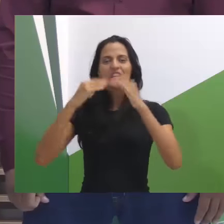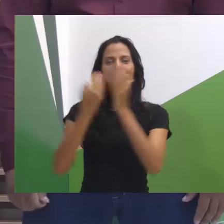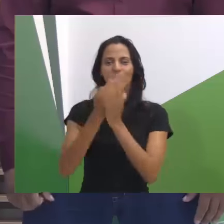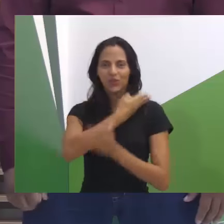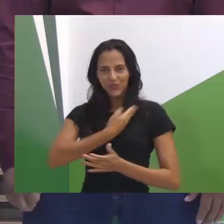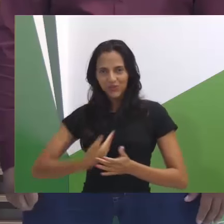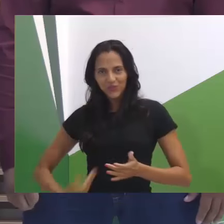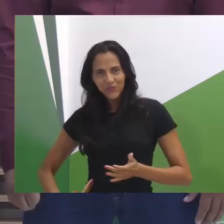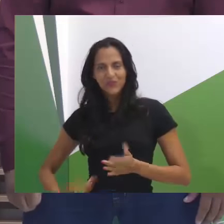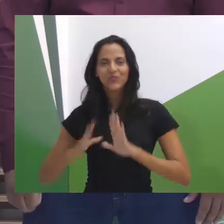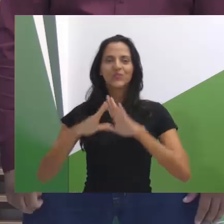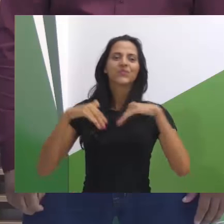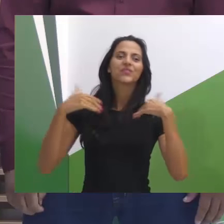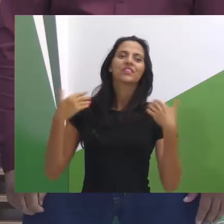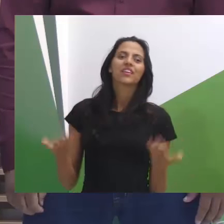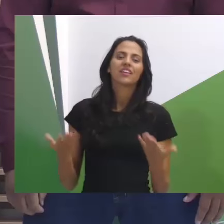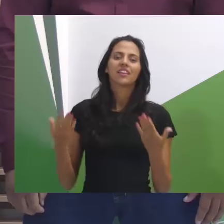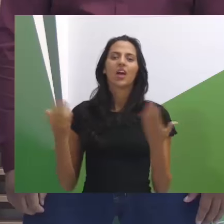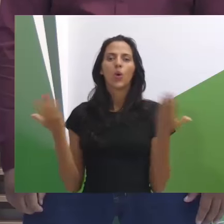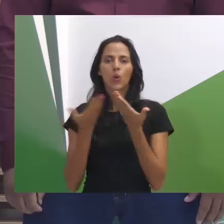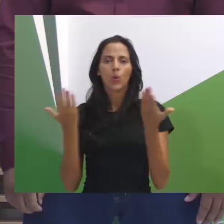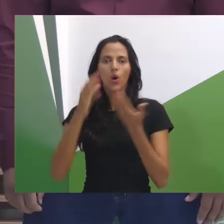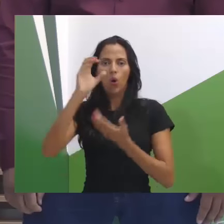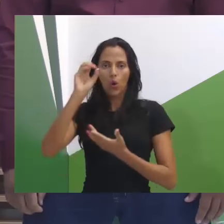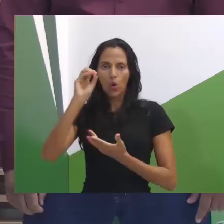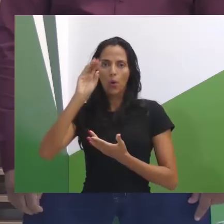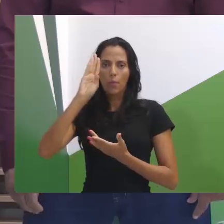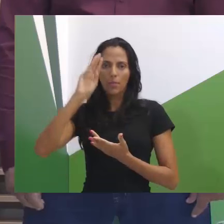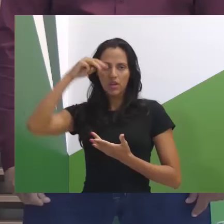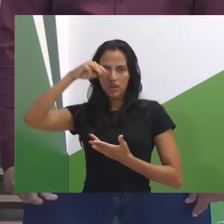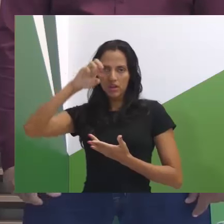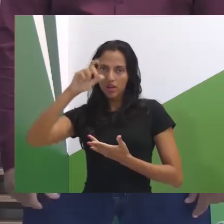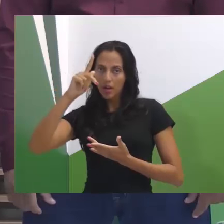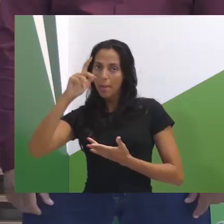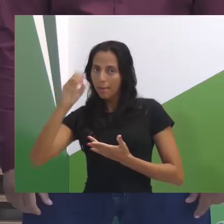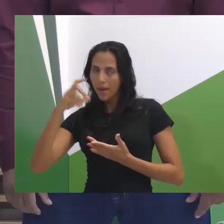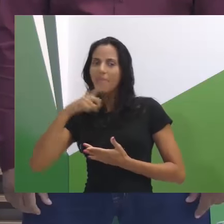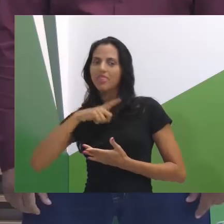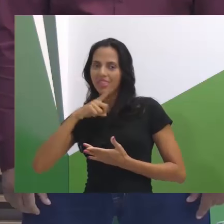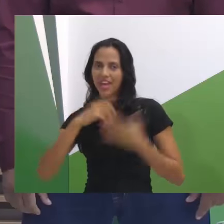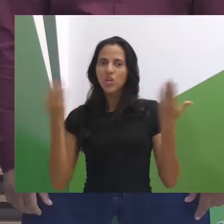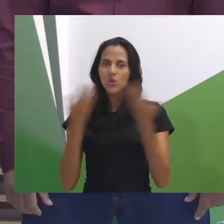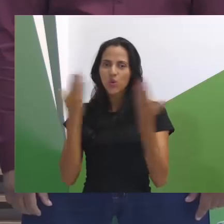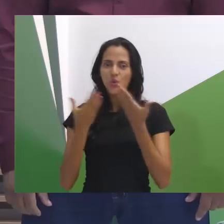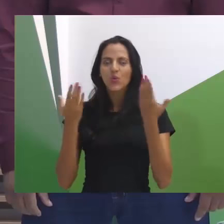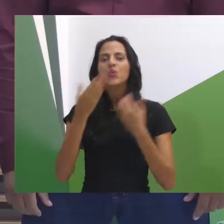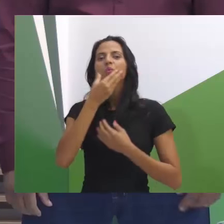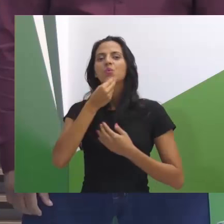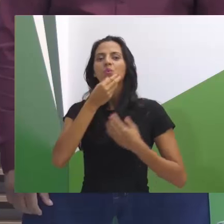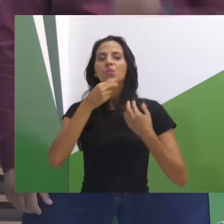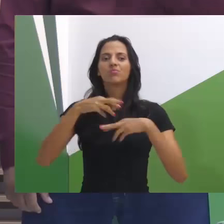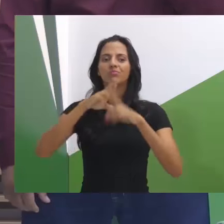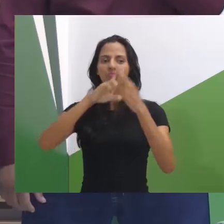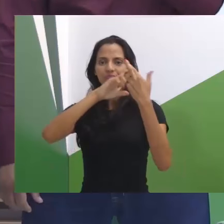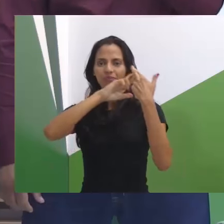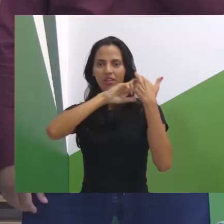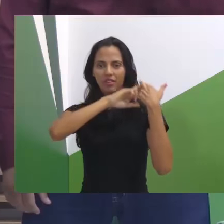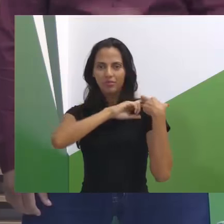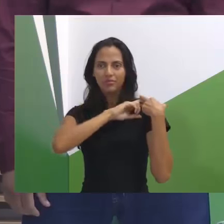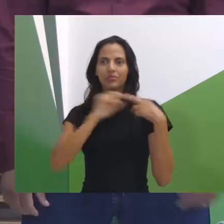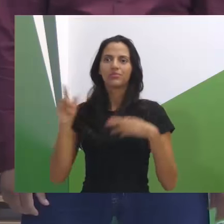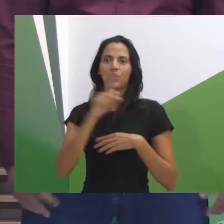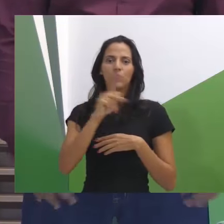E para vos falar sobre a OBMEP Eu tenho aqui no estúdio diretamente do CEMEAM para todo o estado O professor